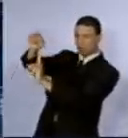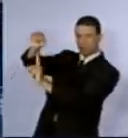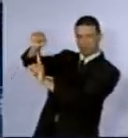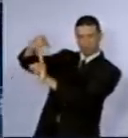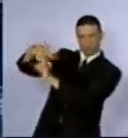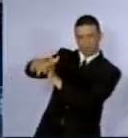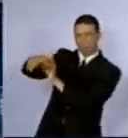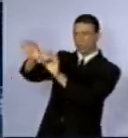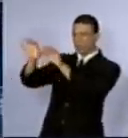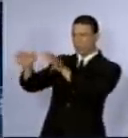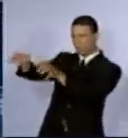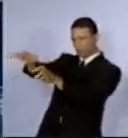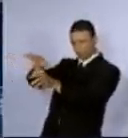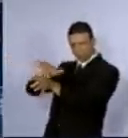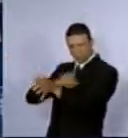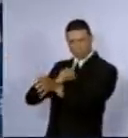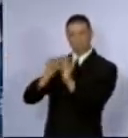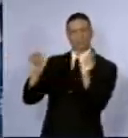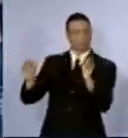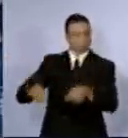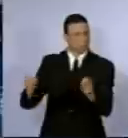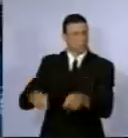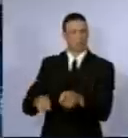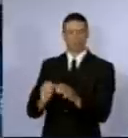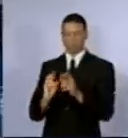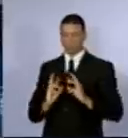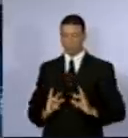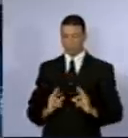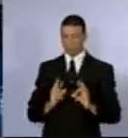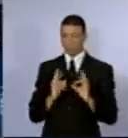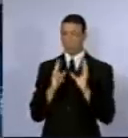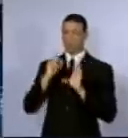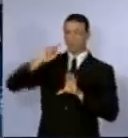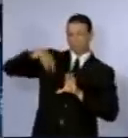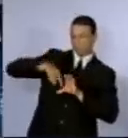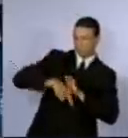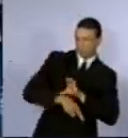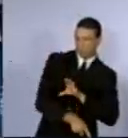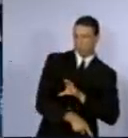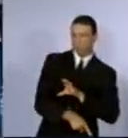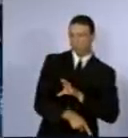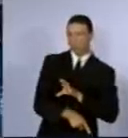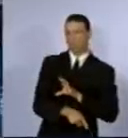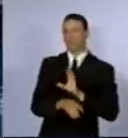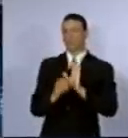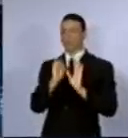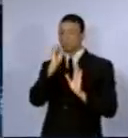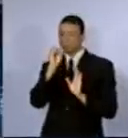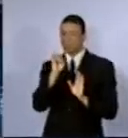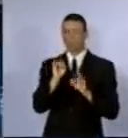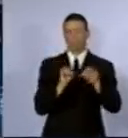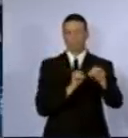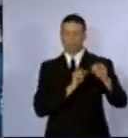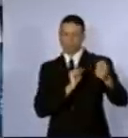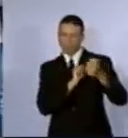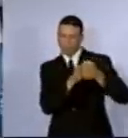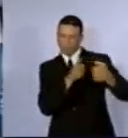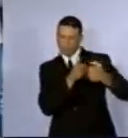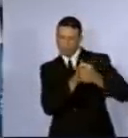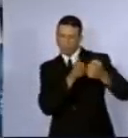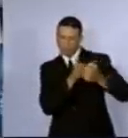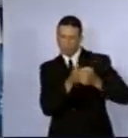em campos bastante altos nós podemos ter cânceres bastante agudos, mas para exposições constantes nós temos aí